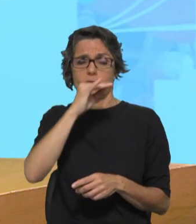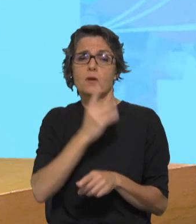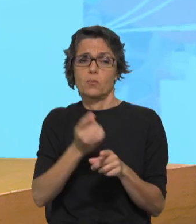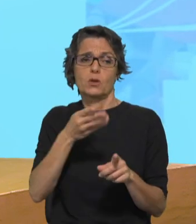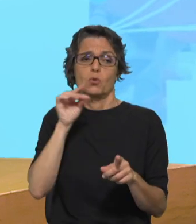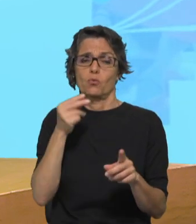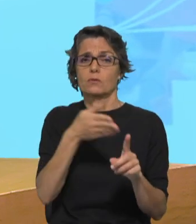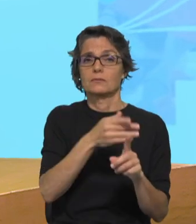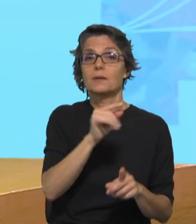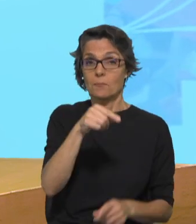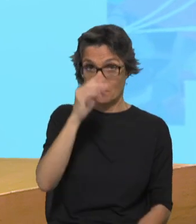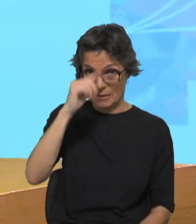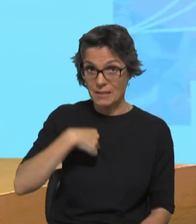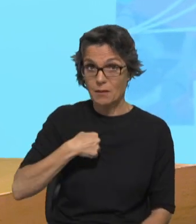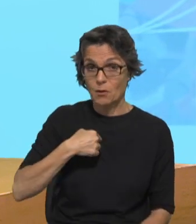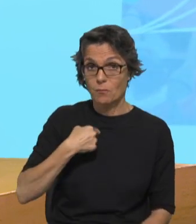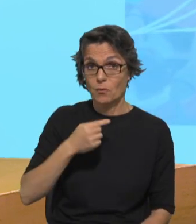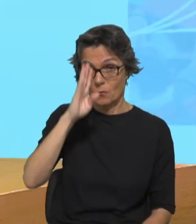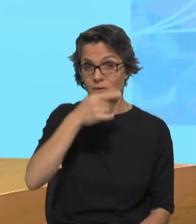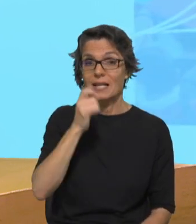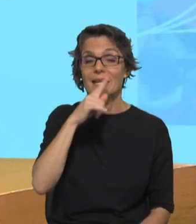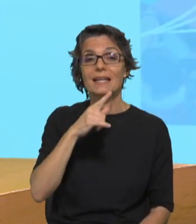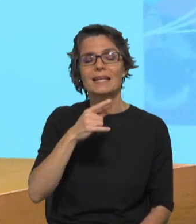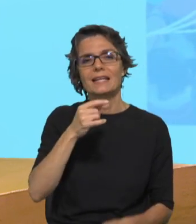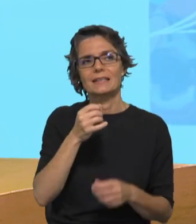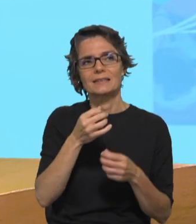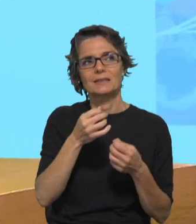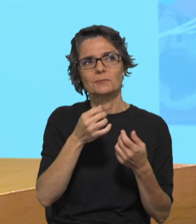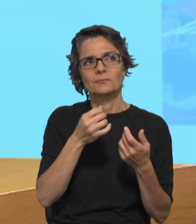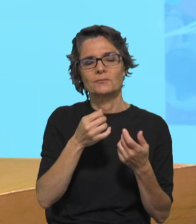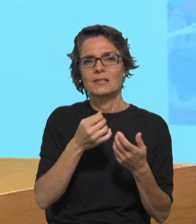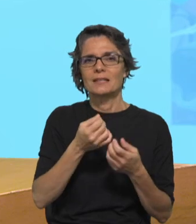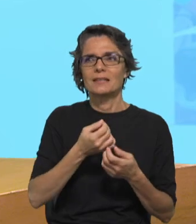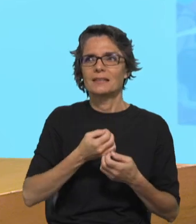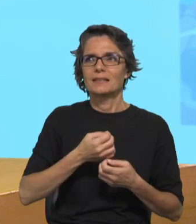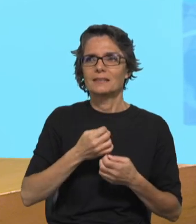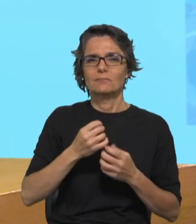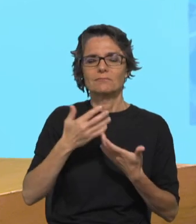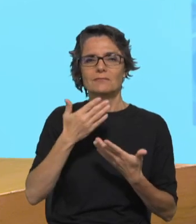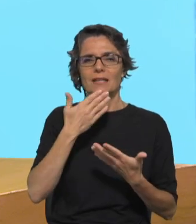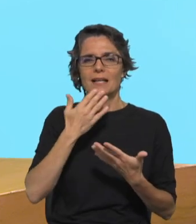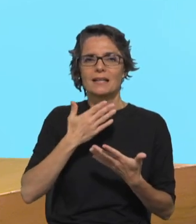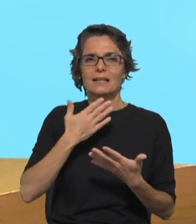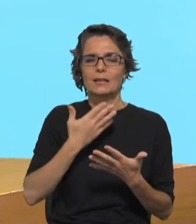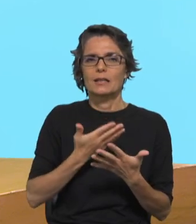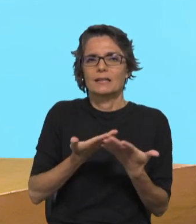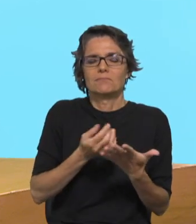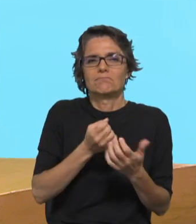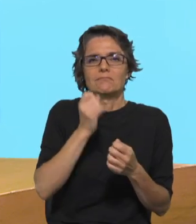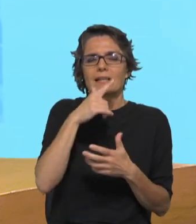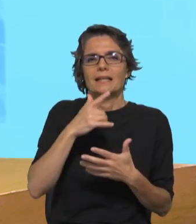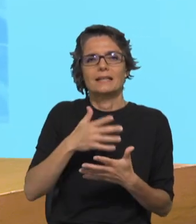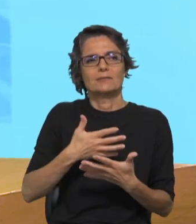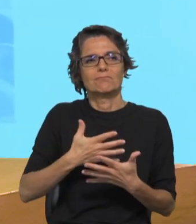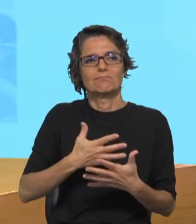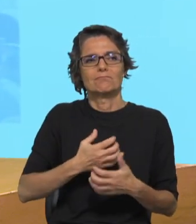que quem ganha mais é o missionário. Portanto, nós podemos ir com boas intenções, motivações